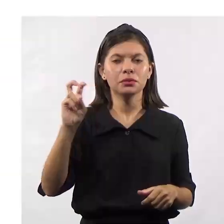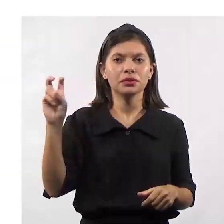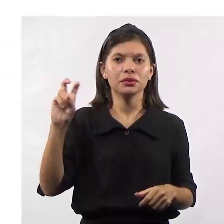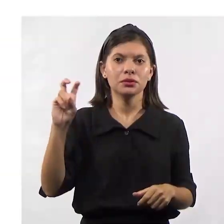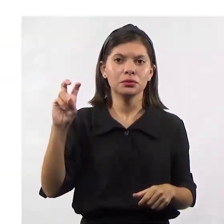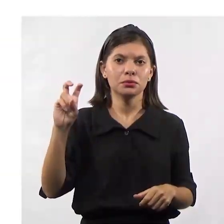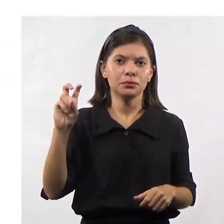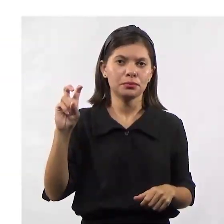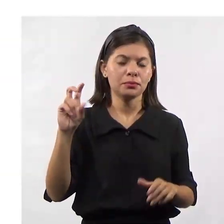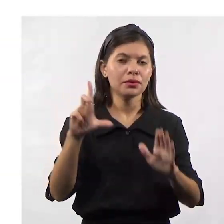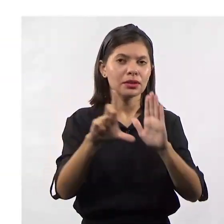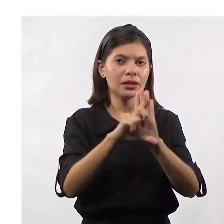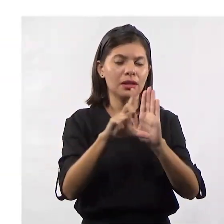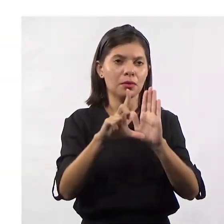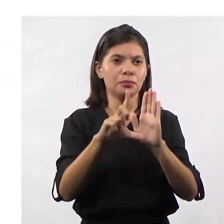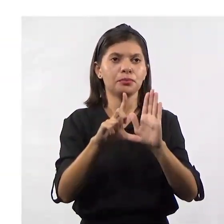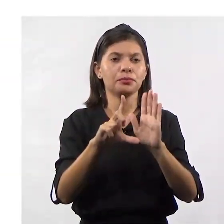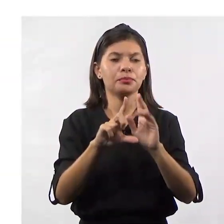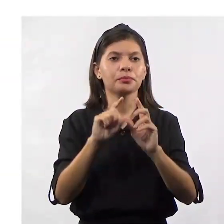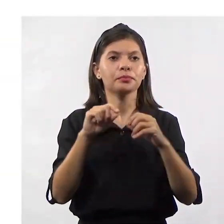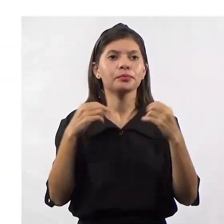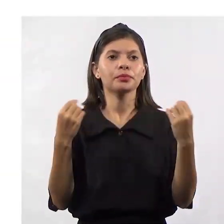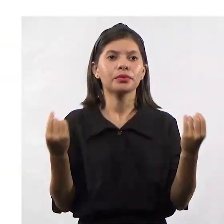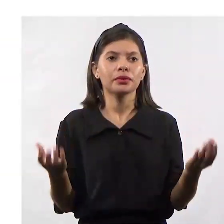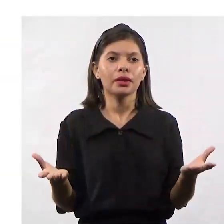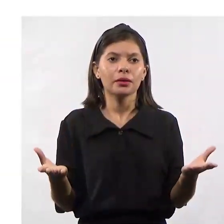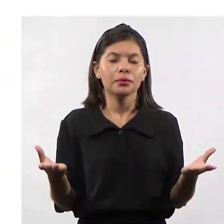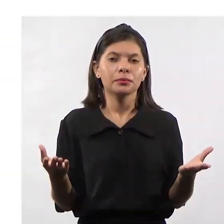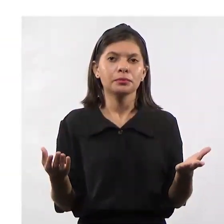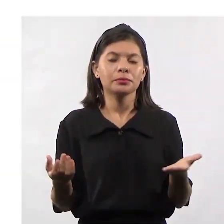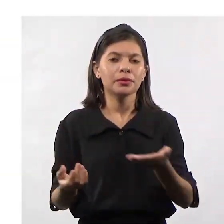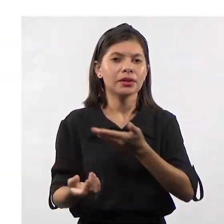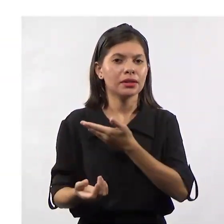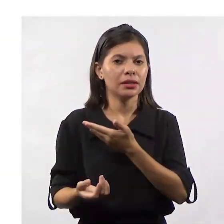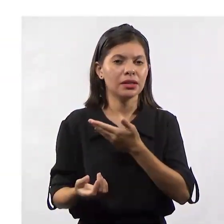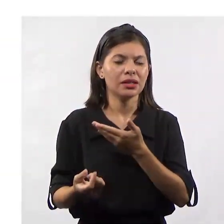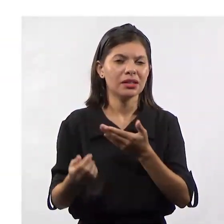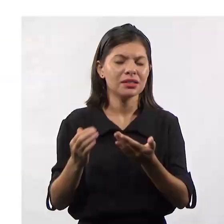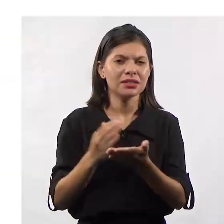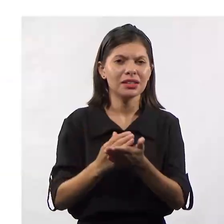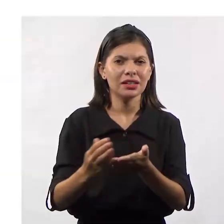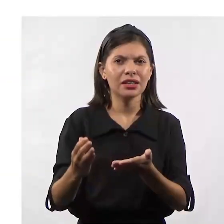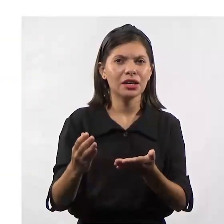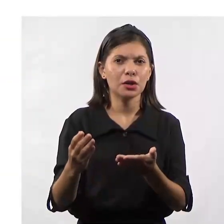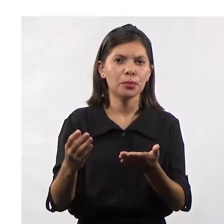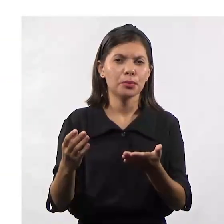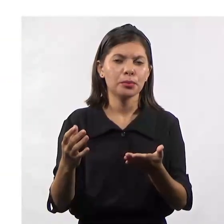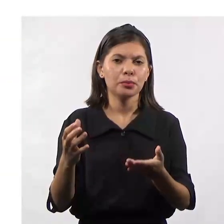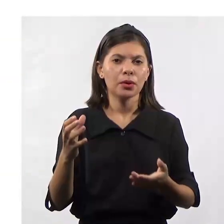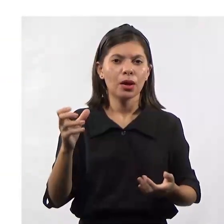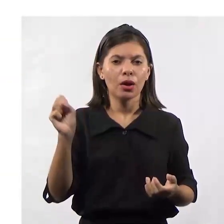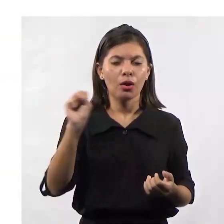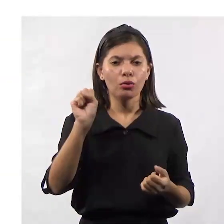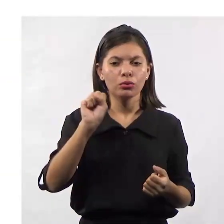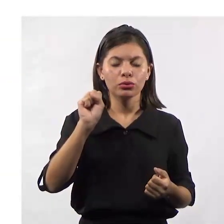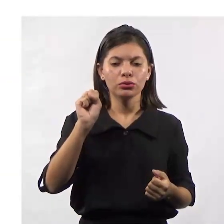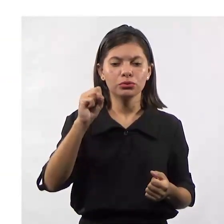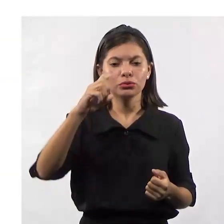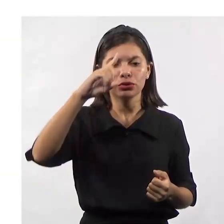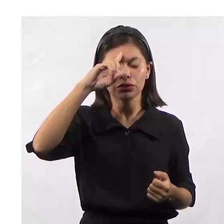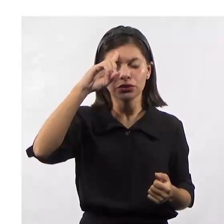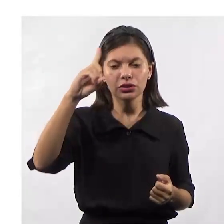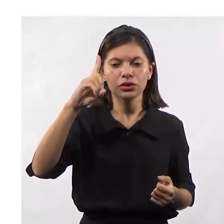da 14133. Então, aqui a gente tem que seguir alguns prazos, que serão de 8 dias